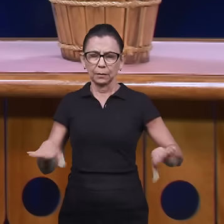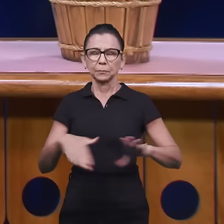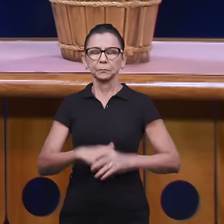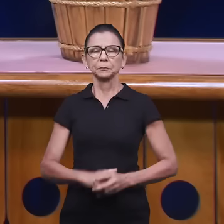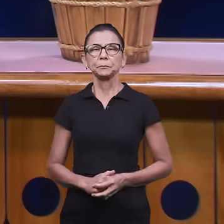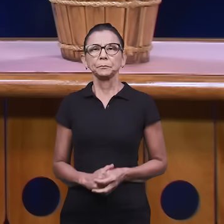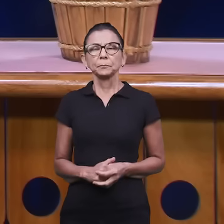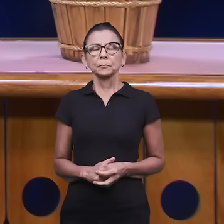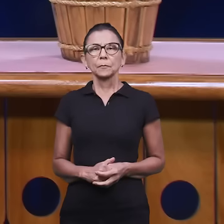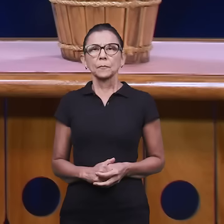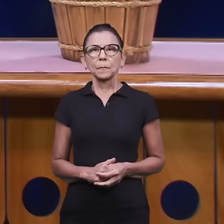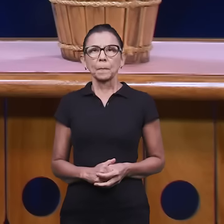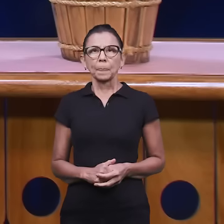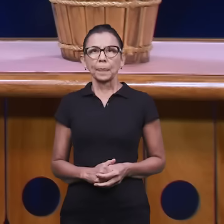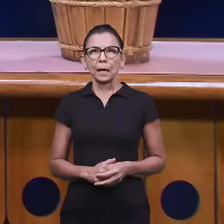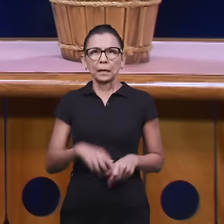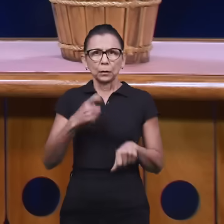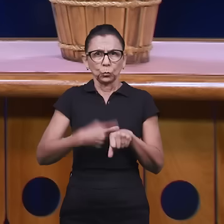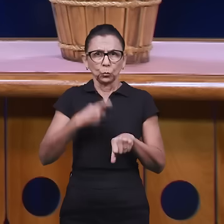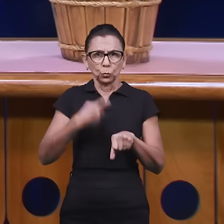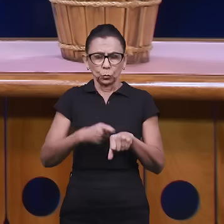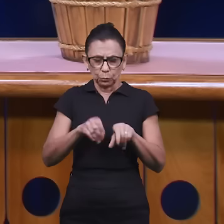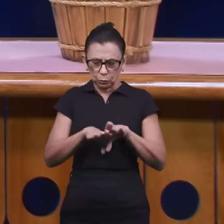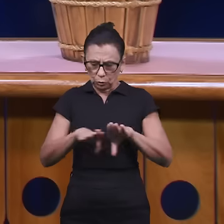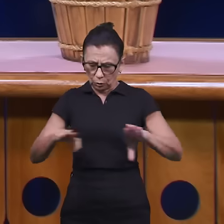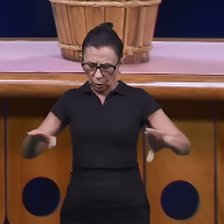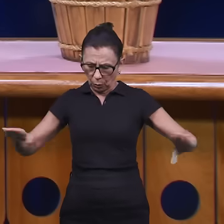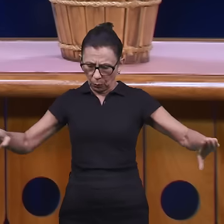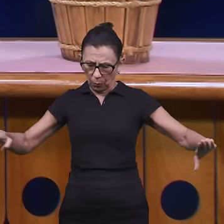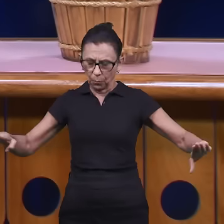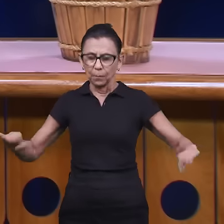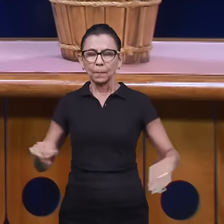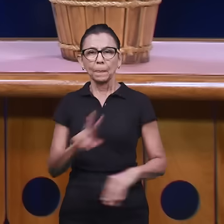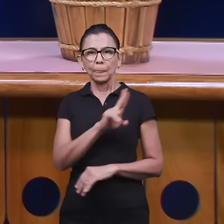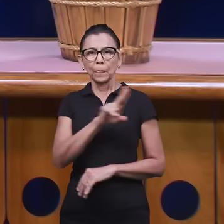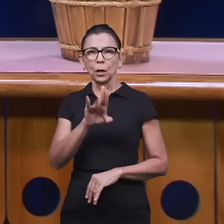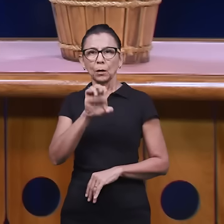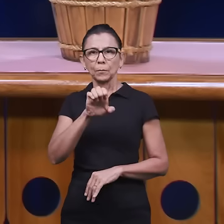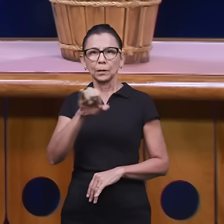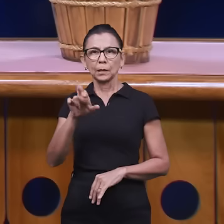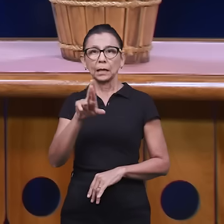naquele platô de barro. Isso era chamado de eira